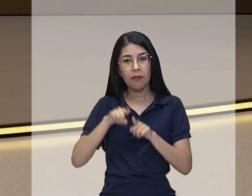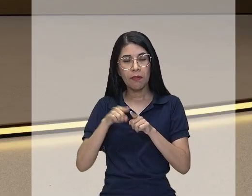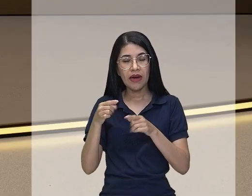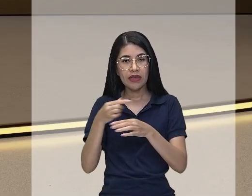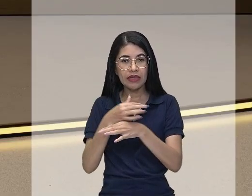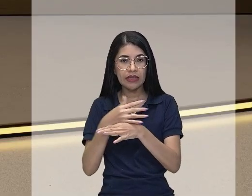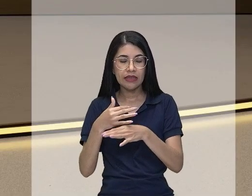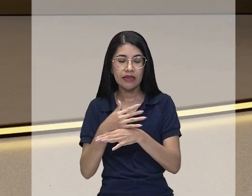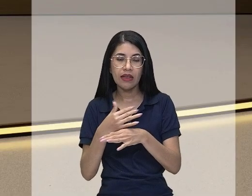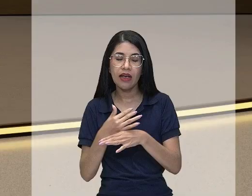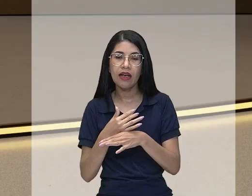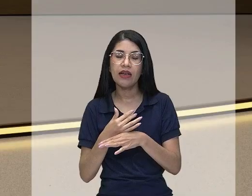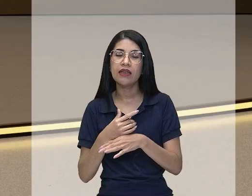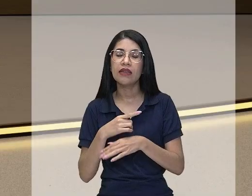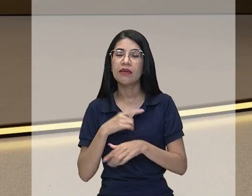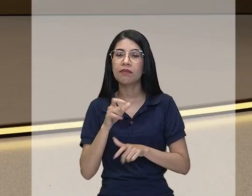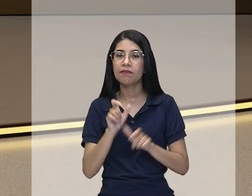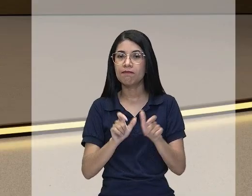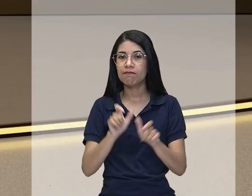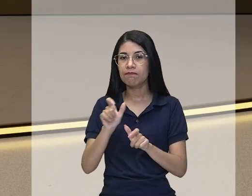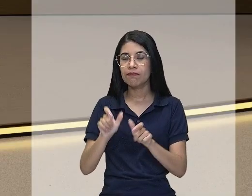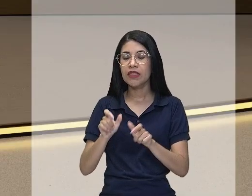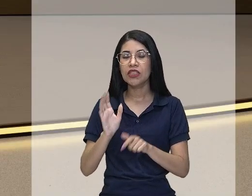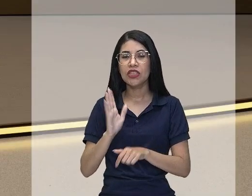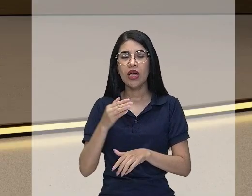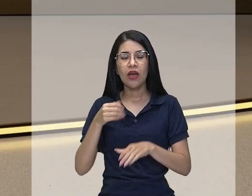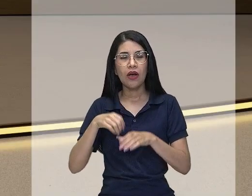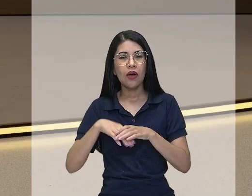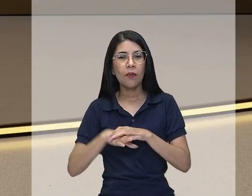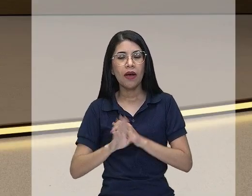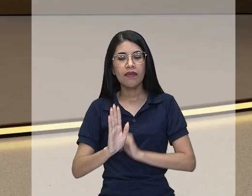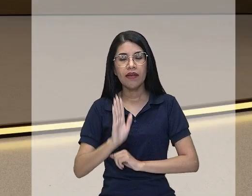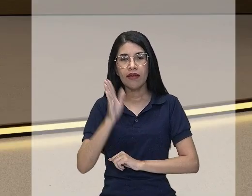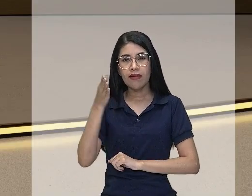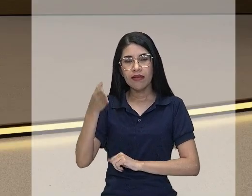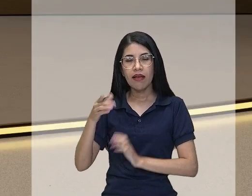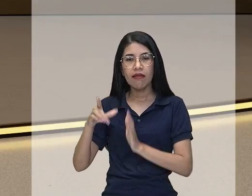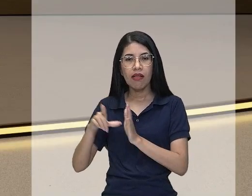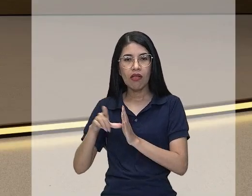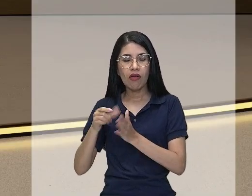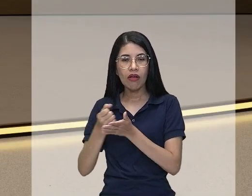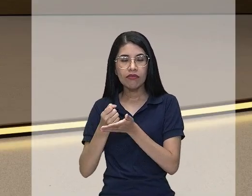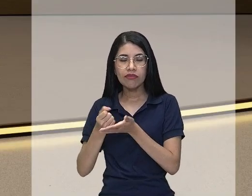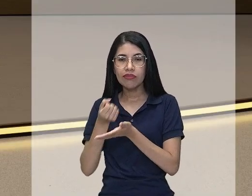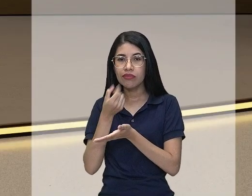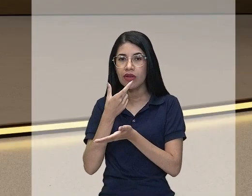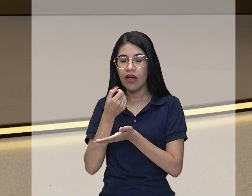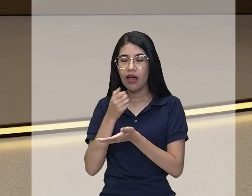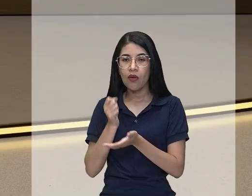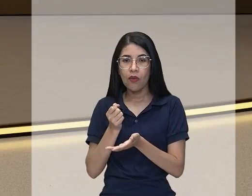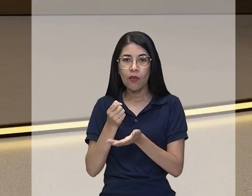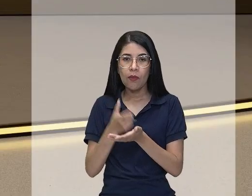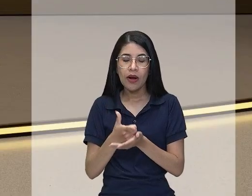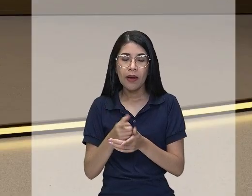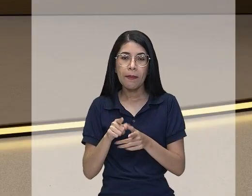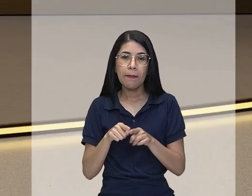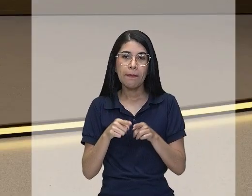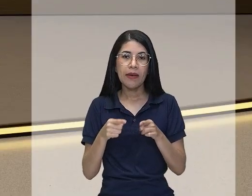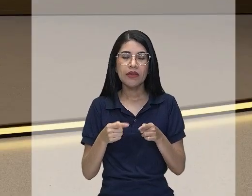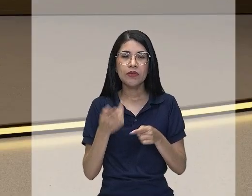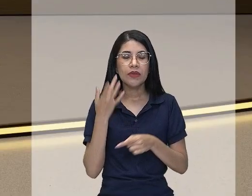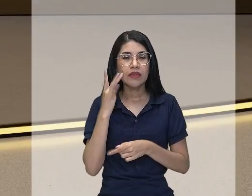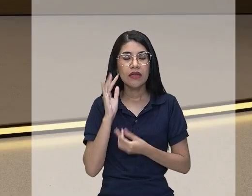tem, né, as pessoas acostumadas a ir para a drogaria, comprar remédio, Mas realmente a gente tem que entender de